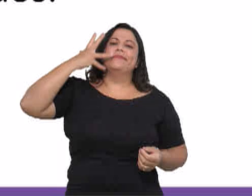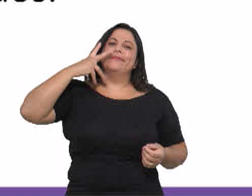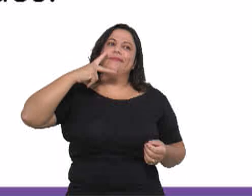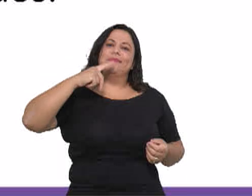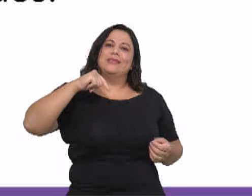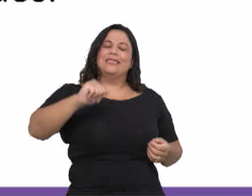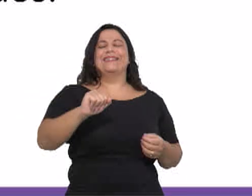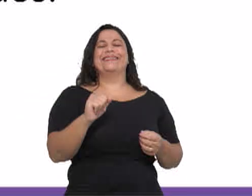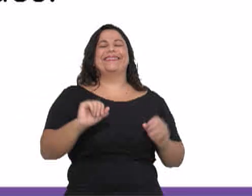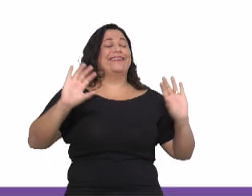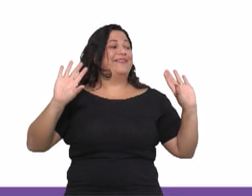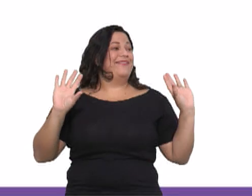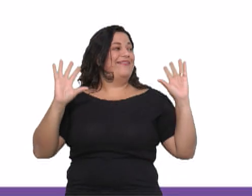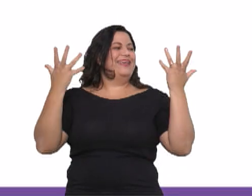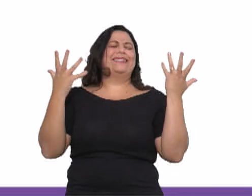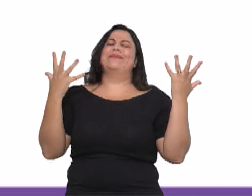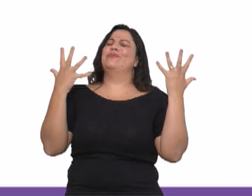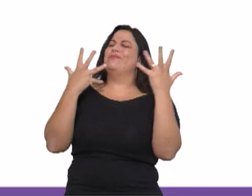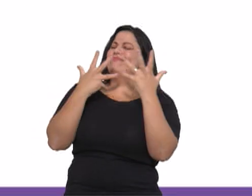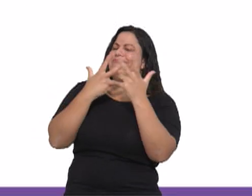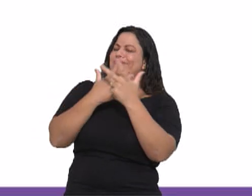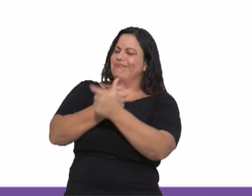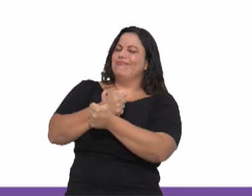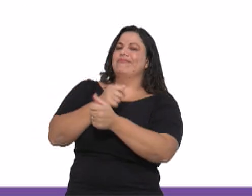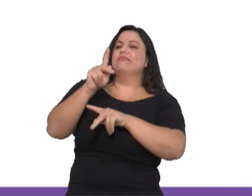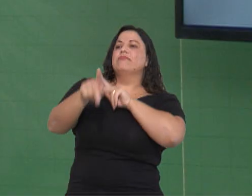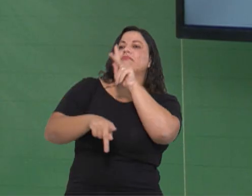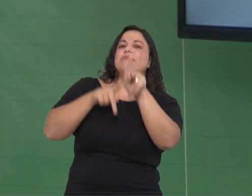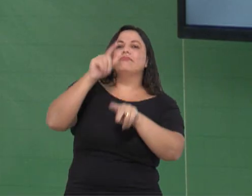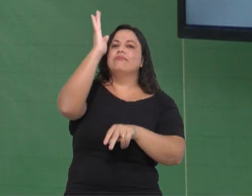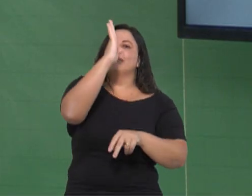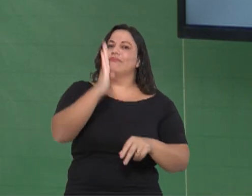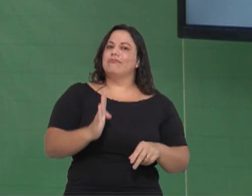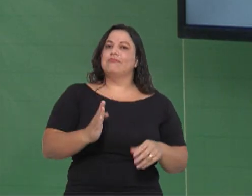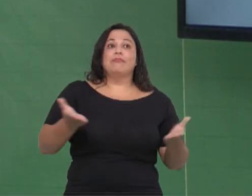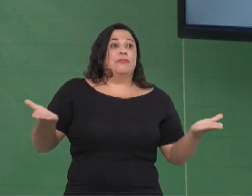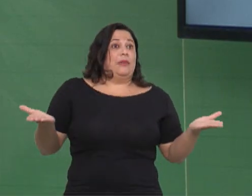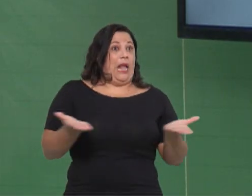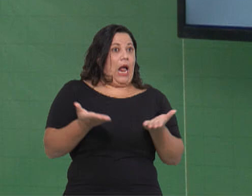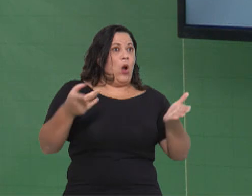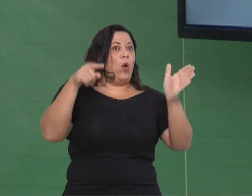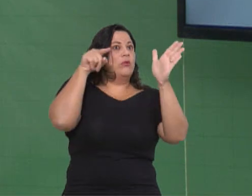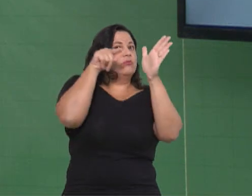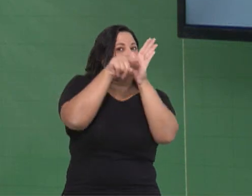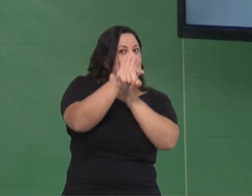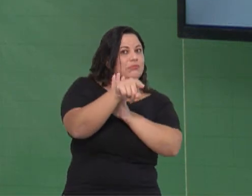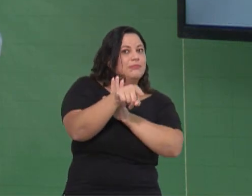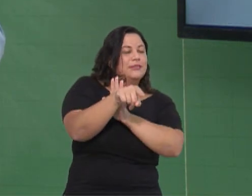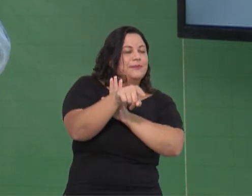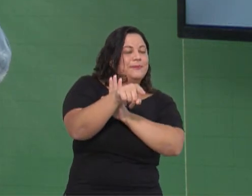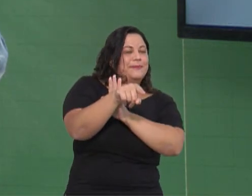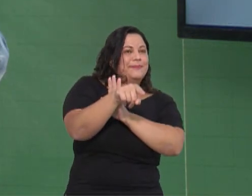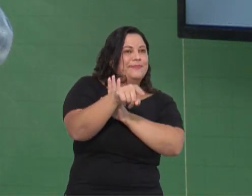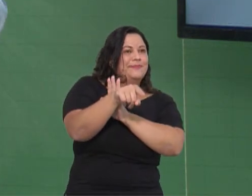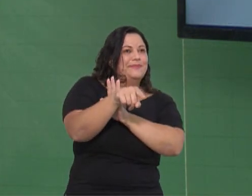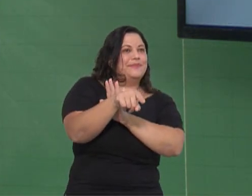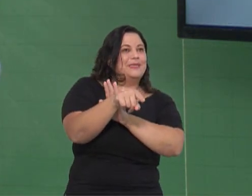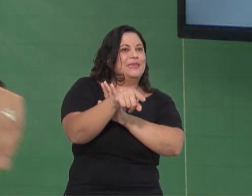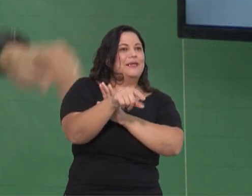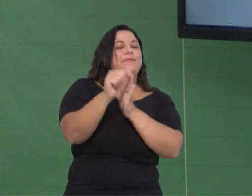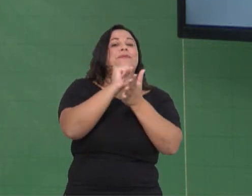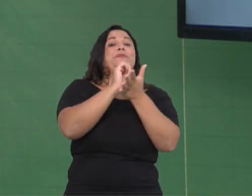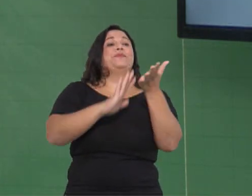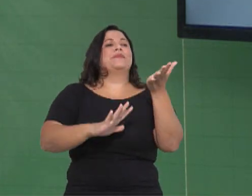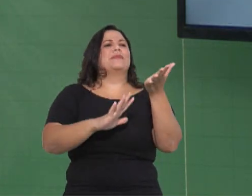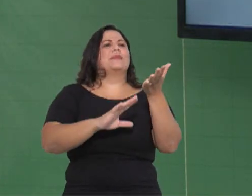bonita, popular brasileira. Agora vamos fazer um quiz, uma atividade de questões do quiz.